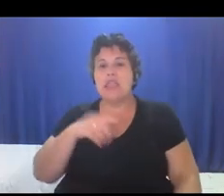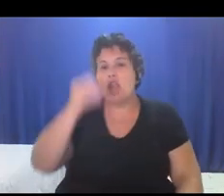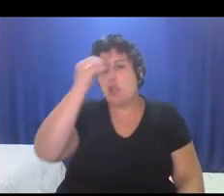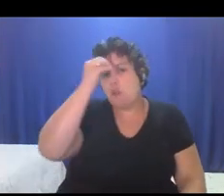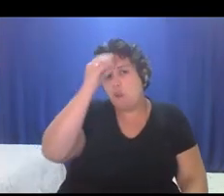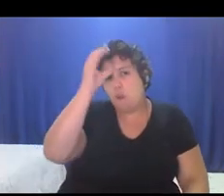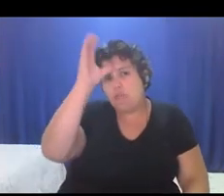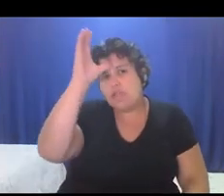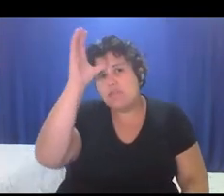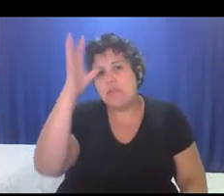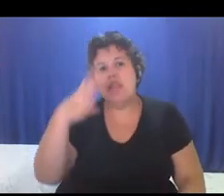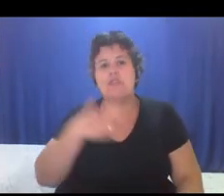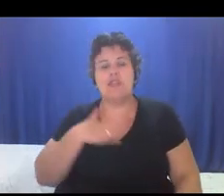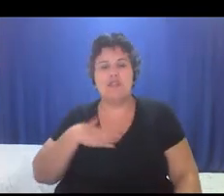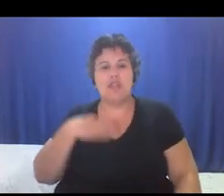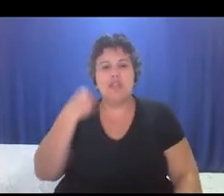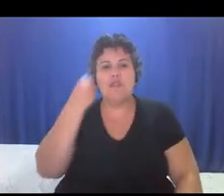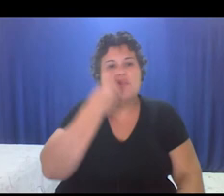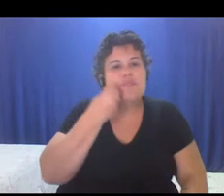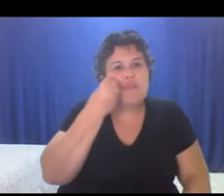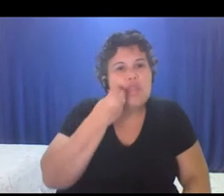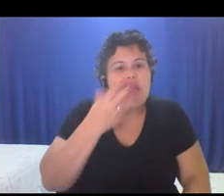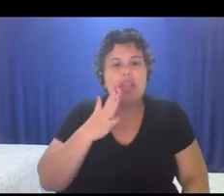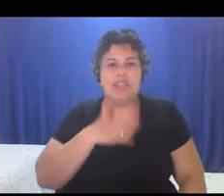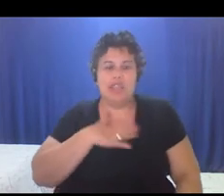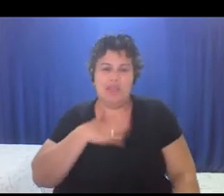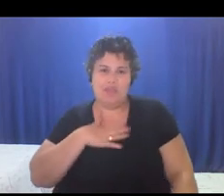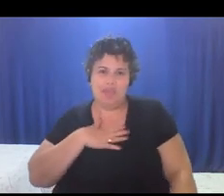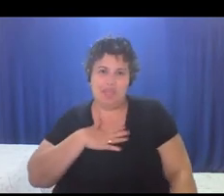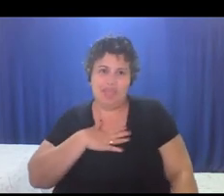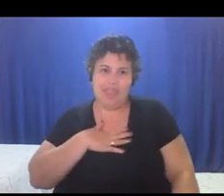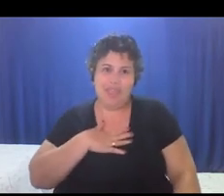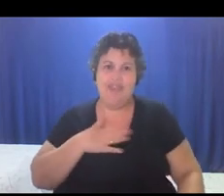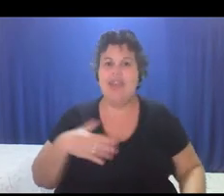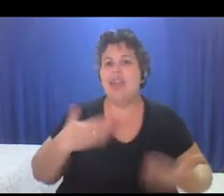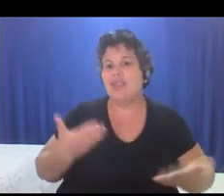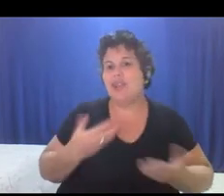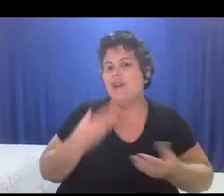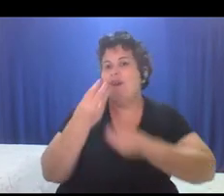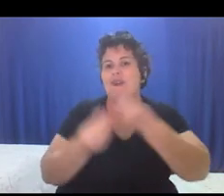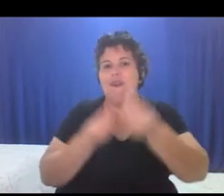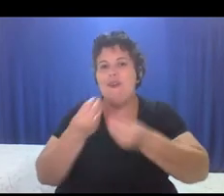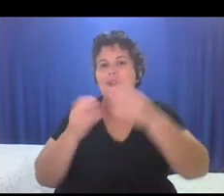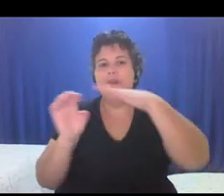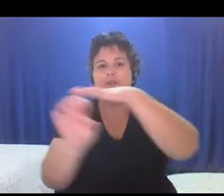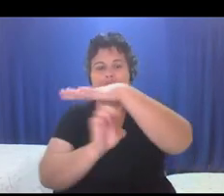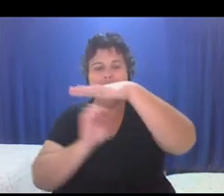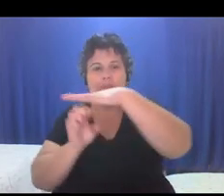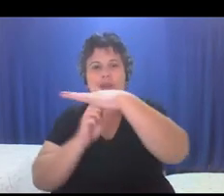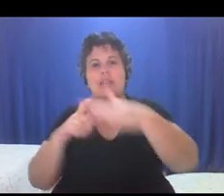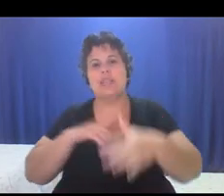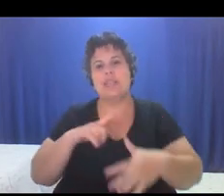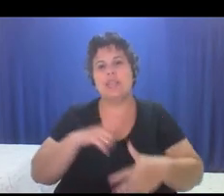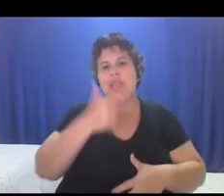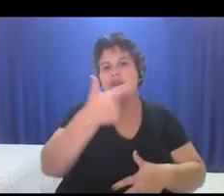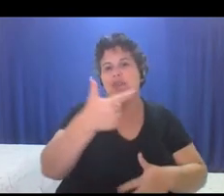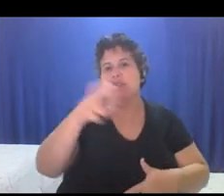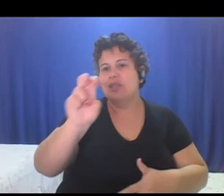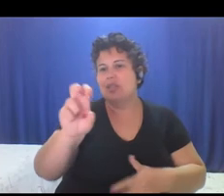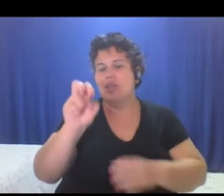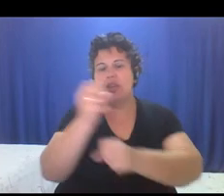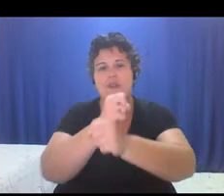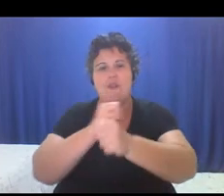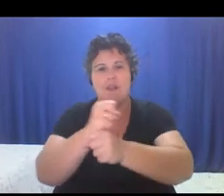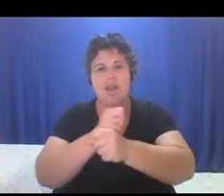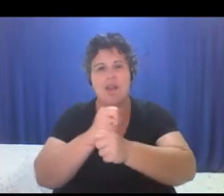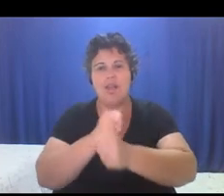da experiência que eu tenho e levar da empresa, né, como que essa empresa foi construída nesses 25 anos e a pessoa